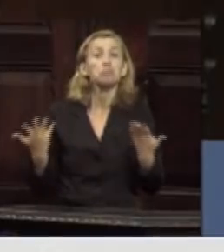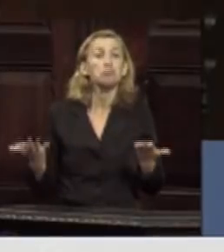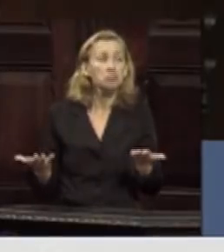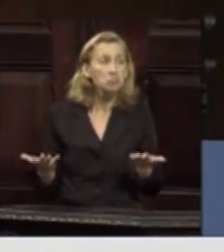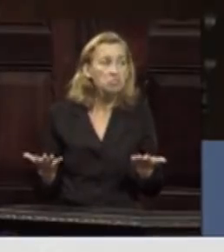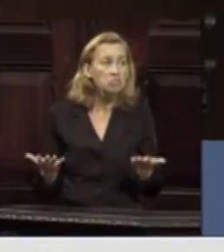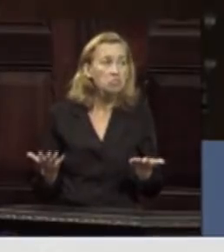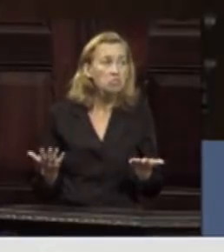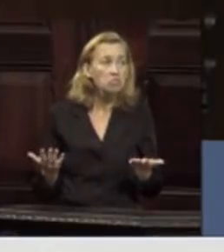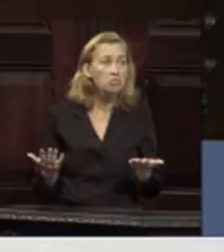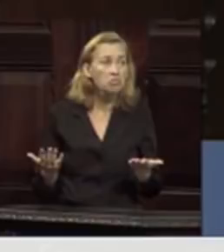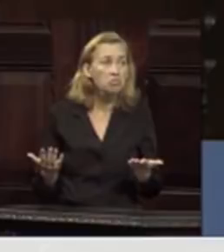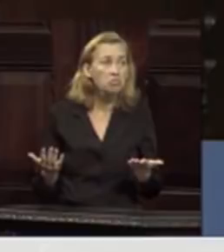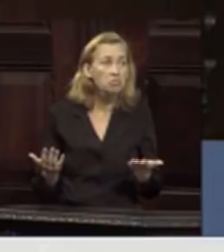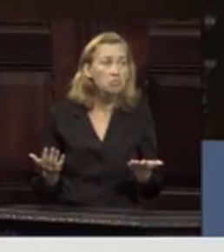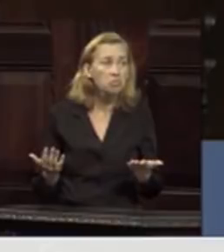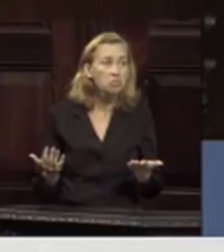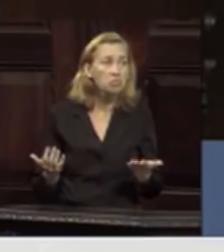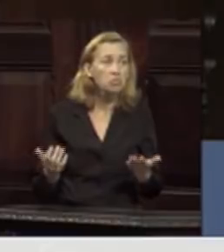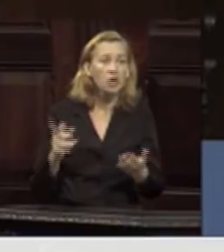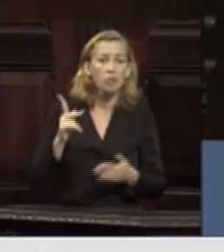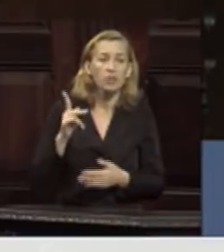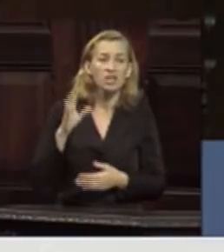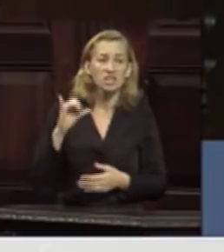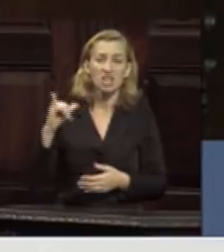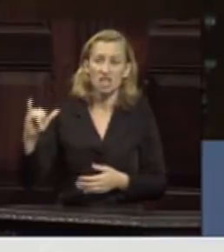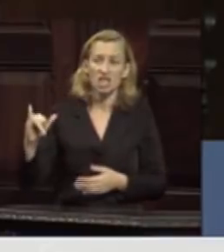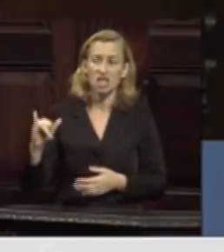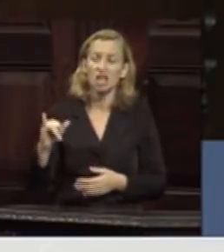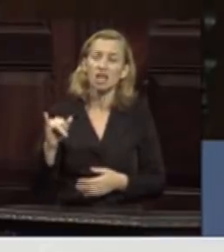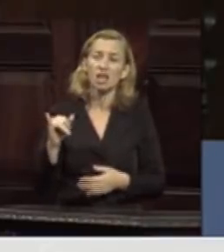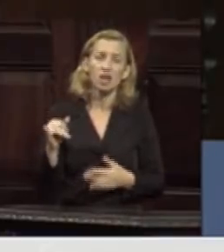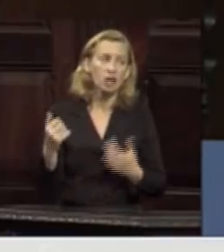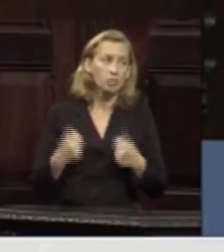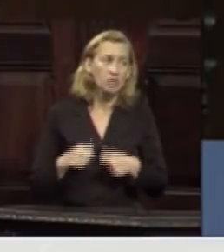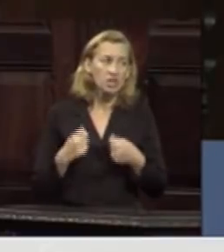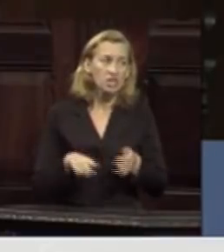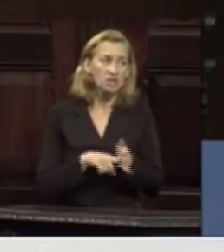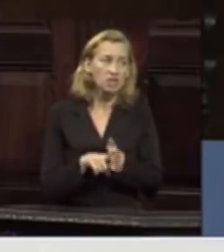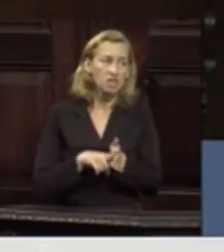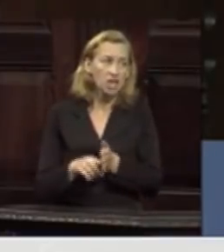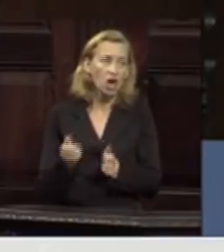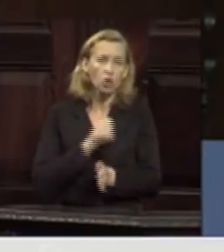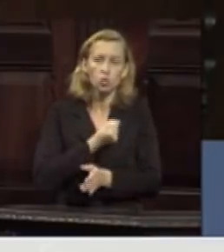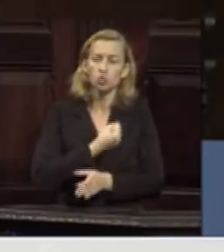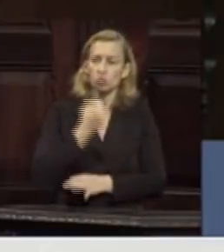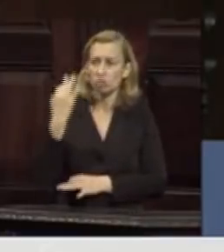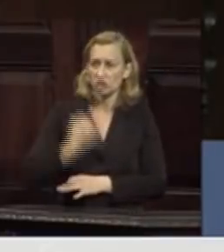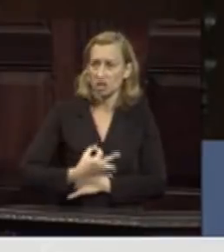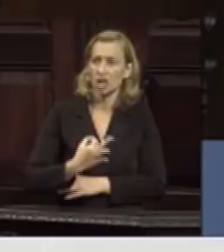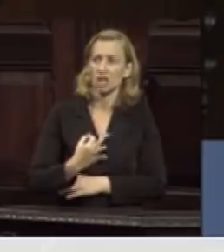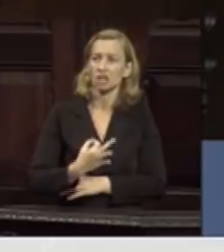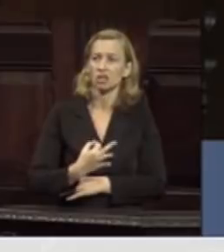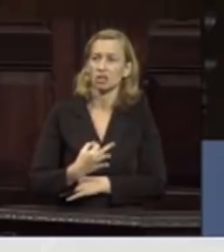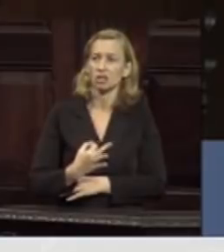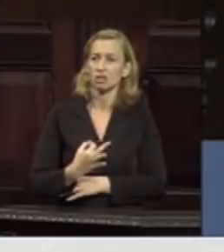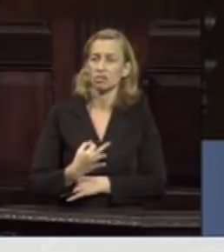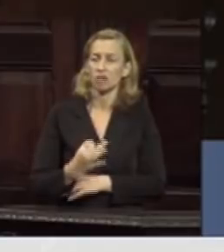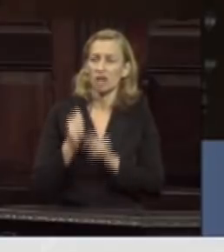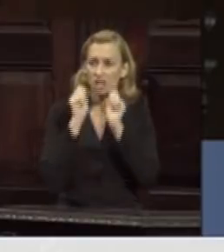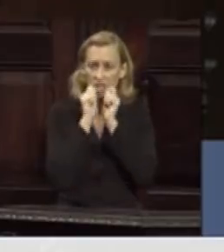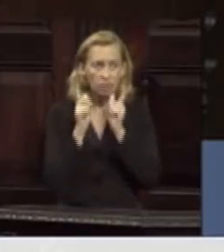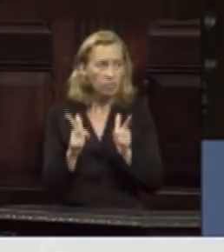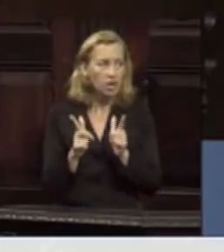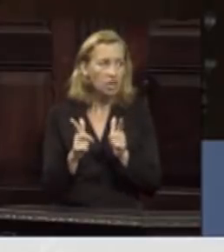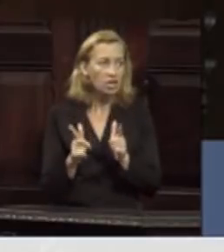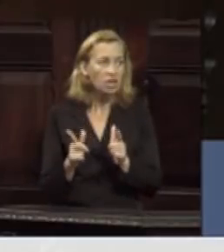tem como ter. Eu tenho certeza que essa CPI vai chegar a um bom termo e vai poder trazer um número assertivo para esta Assembleia. Mas nesse